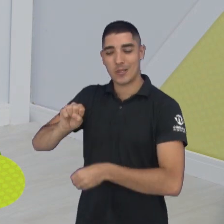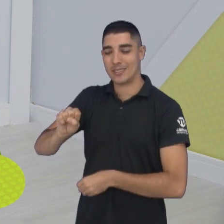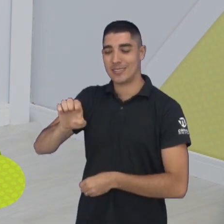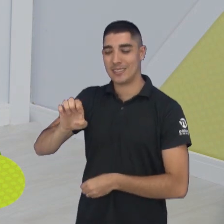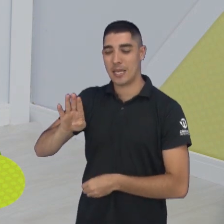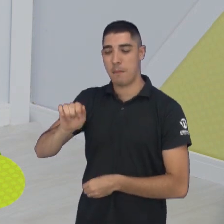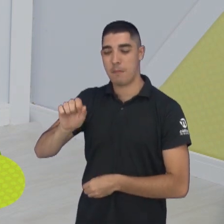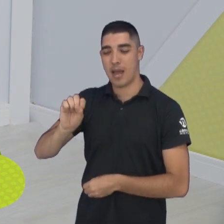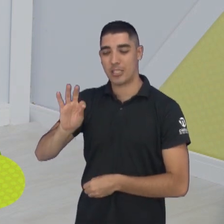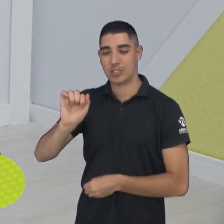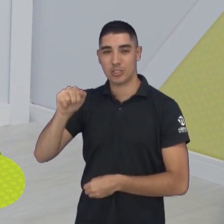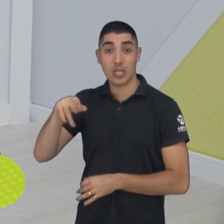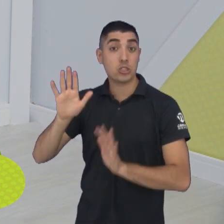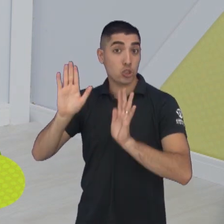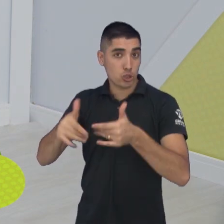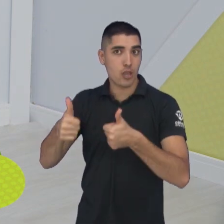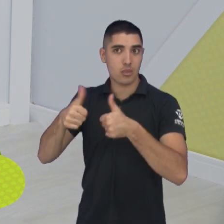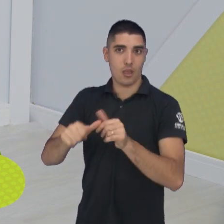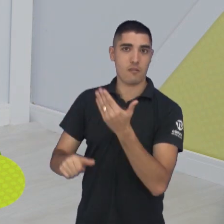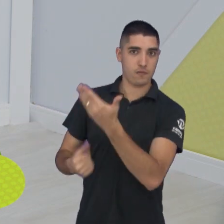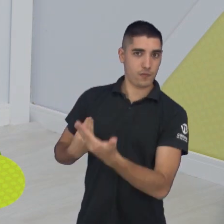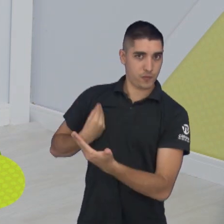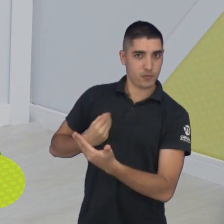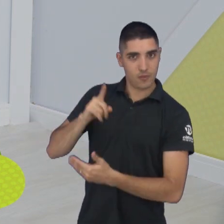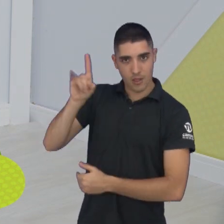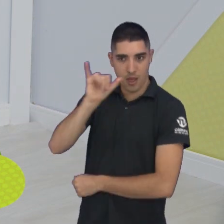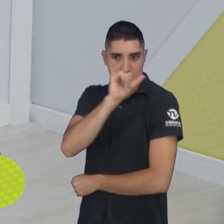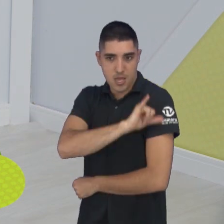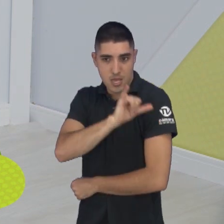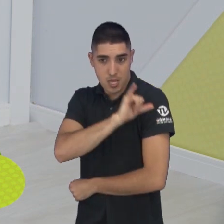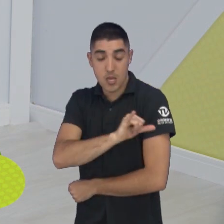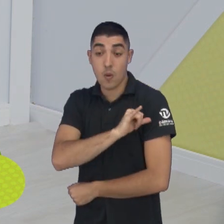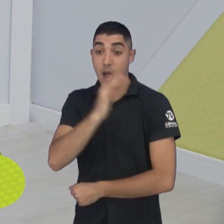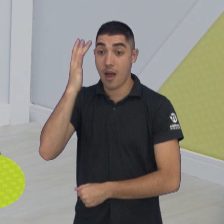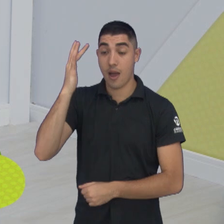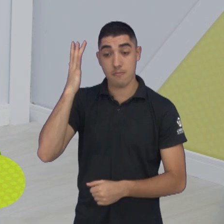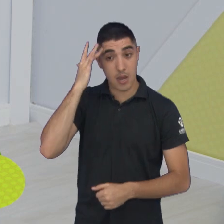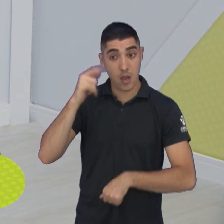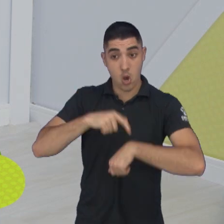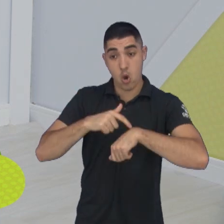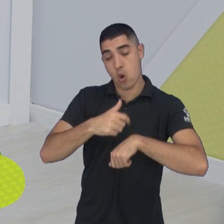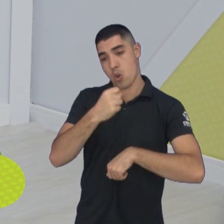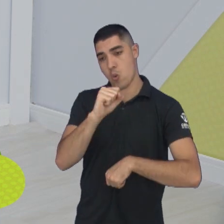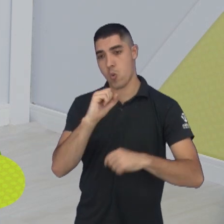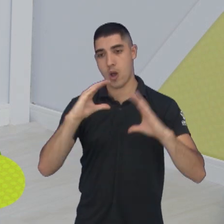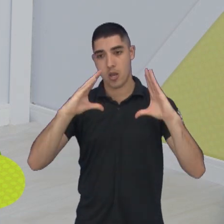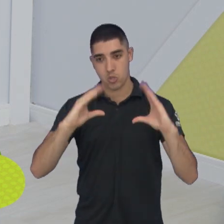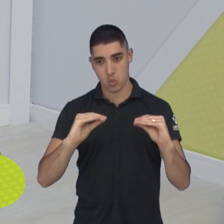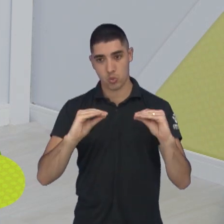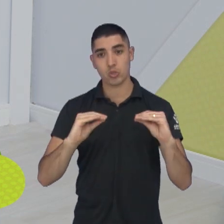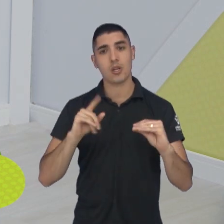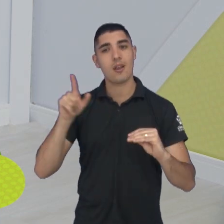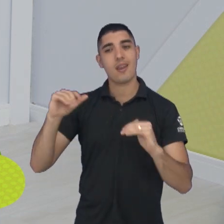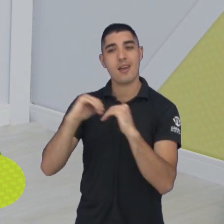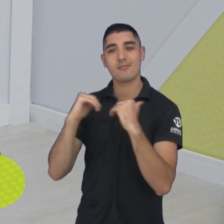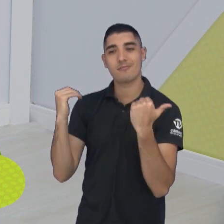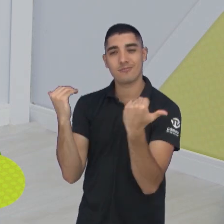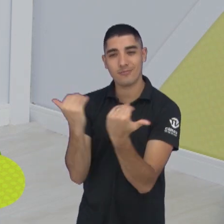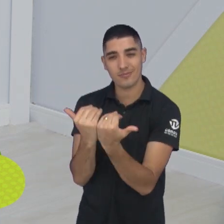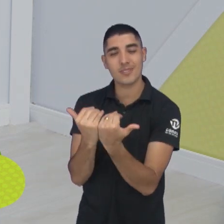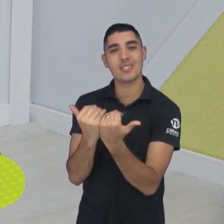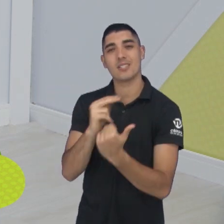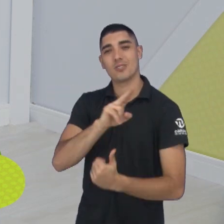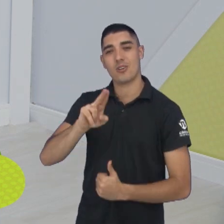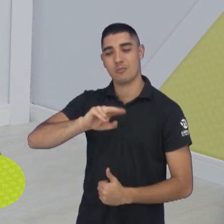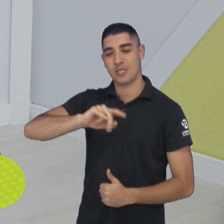está no Rio, já viajou, já está por lá e amanhã joga 20 horas lá no ginásio de São Januário. Que beleza, São Januário é